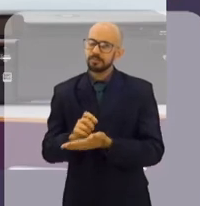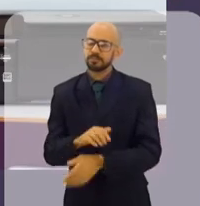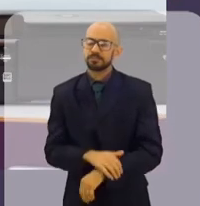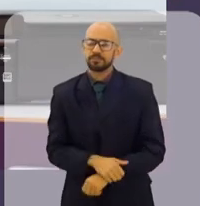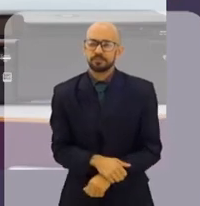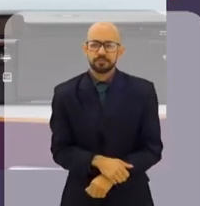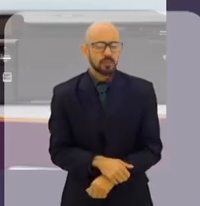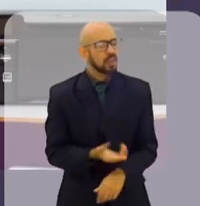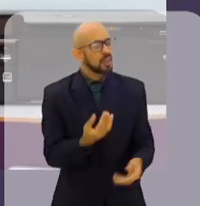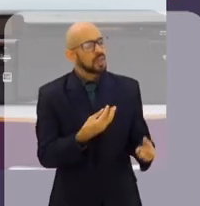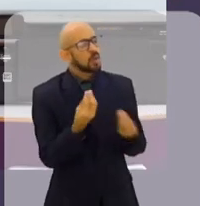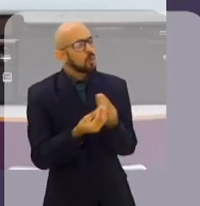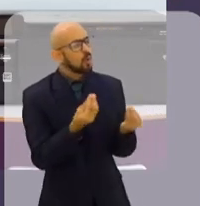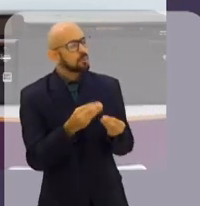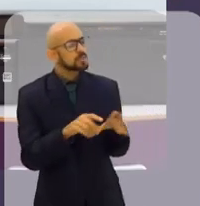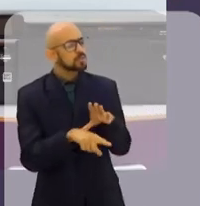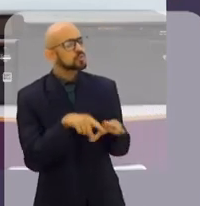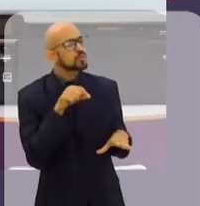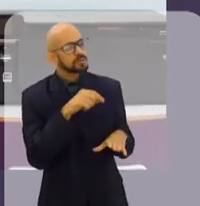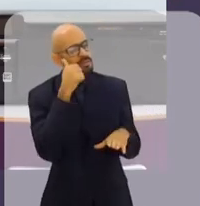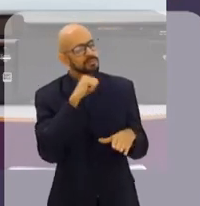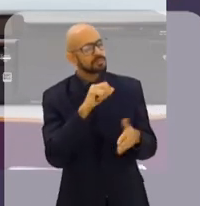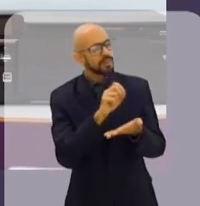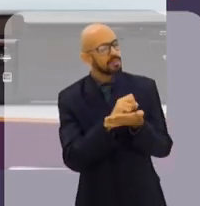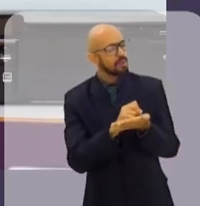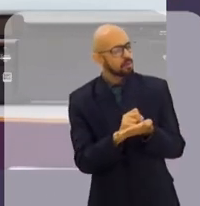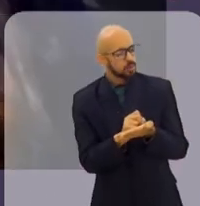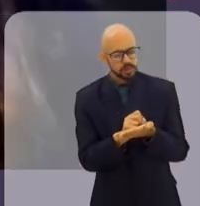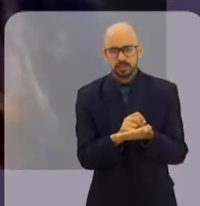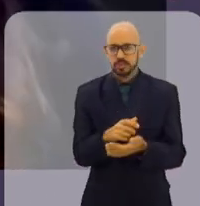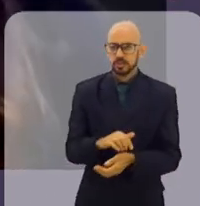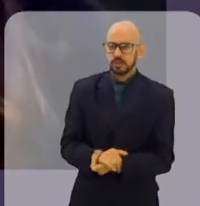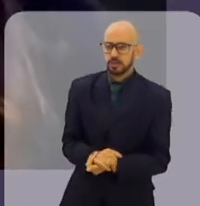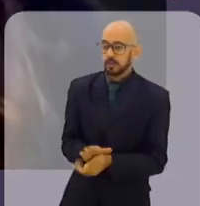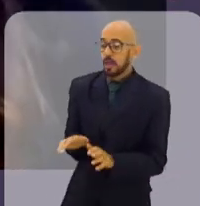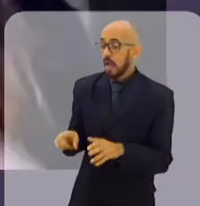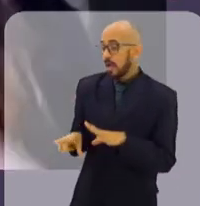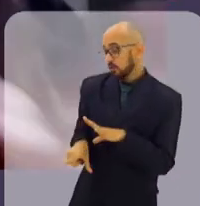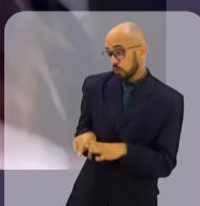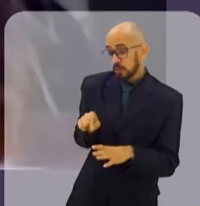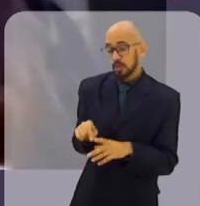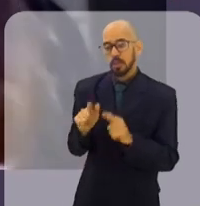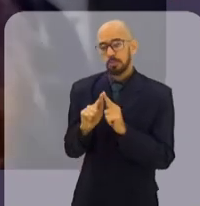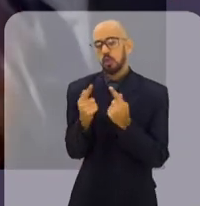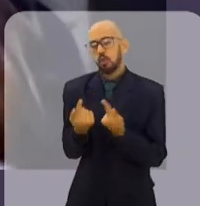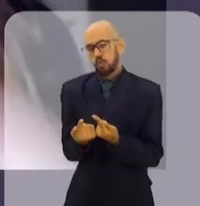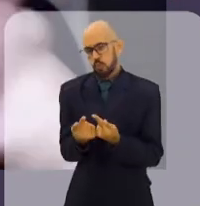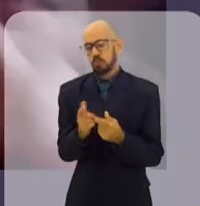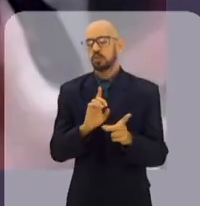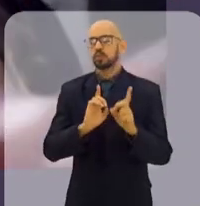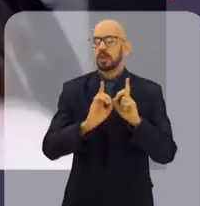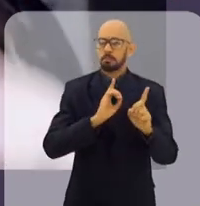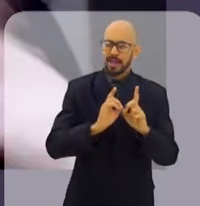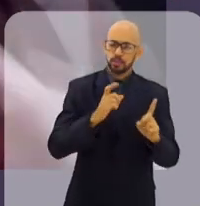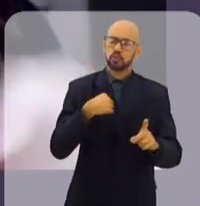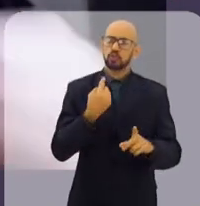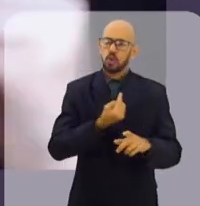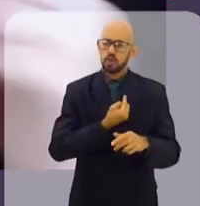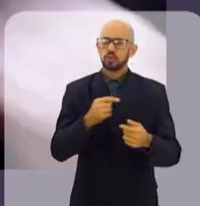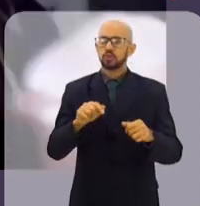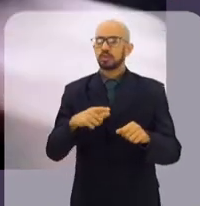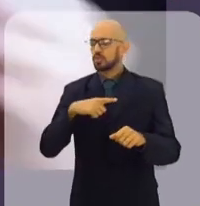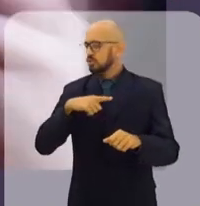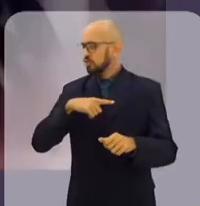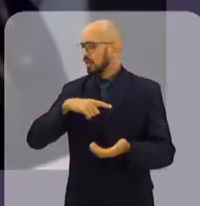elas são escolhidas, essas personagens? É escolhida pelo grupo, assim, por debate. Como a gente disse, a gente tem pessoas